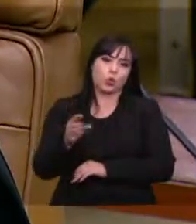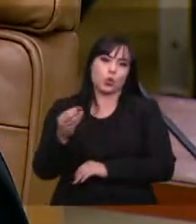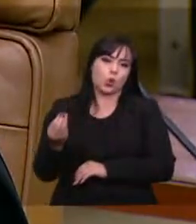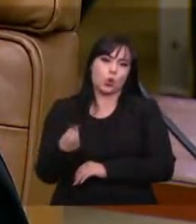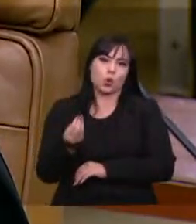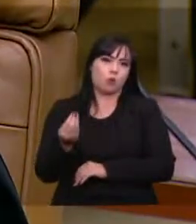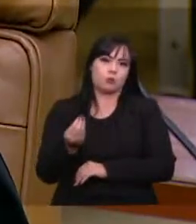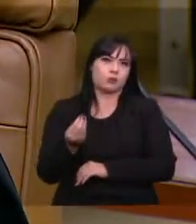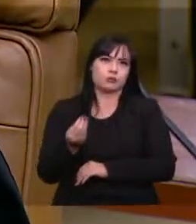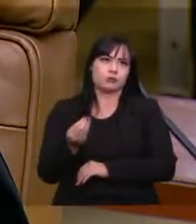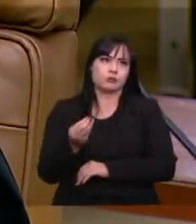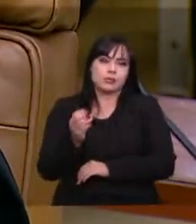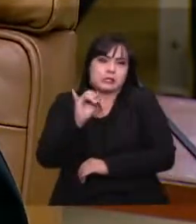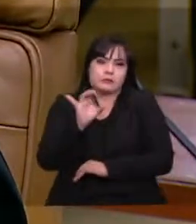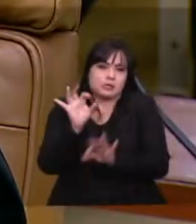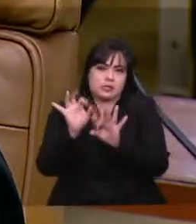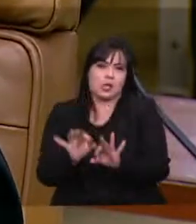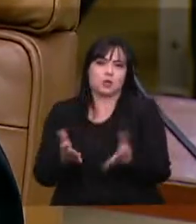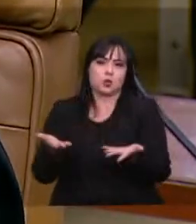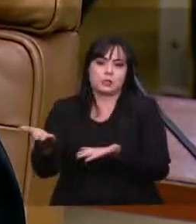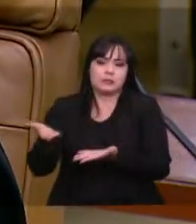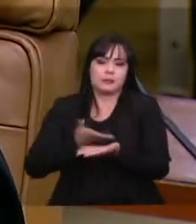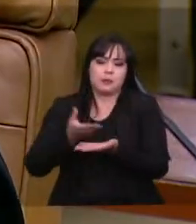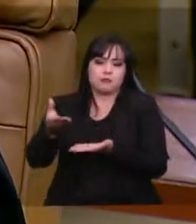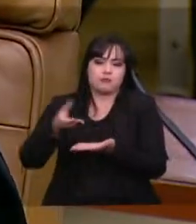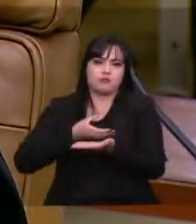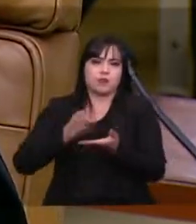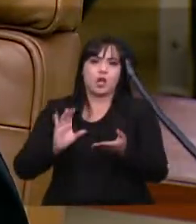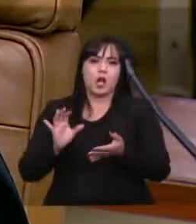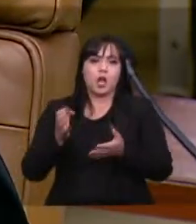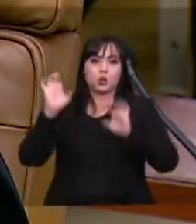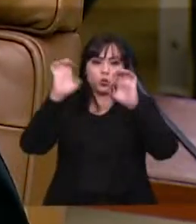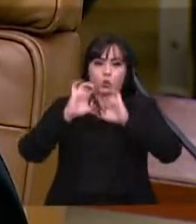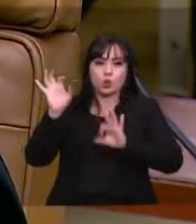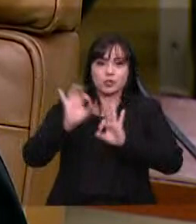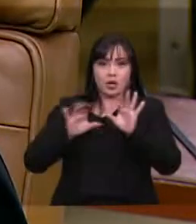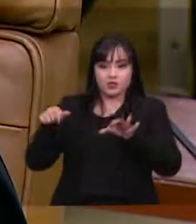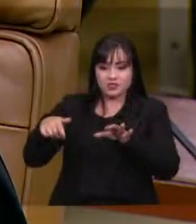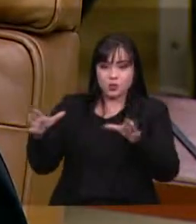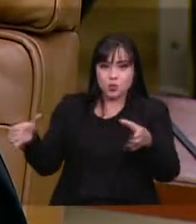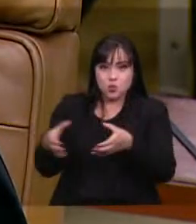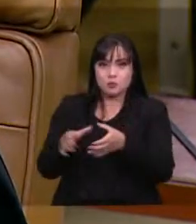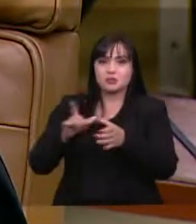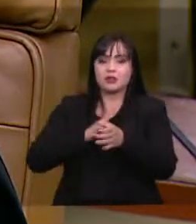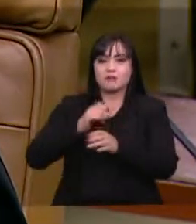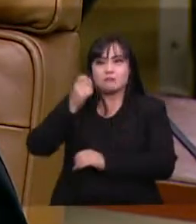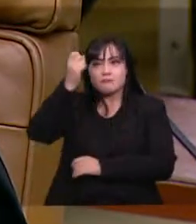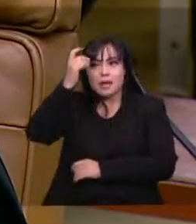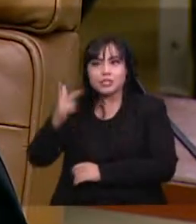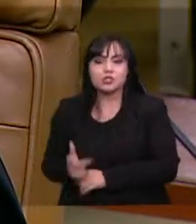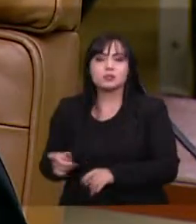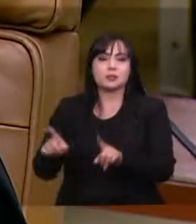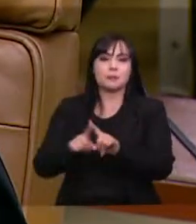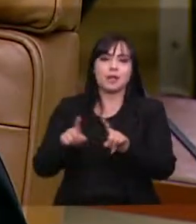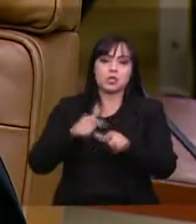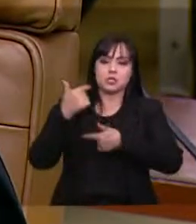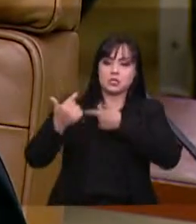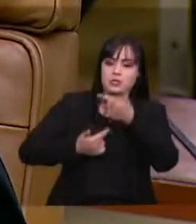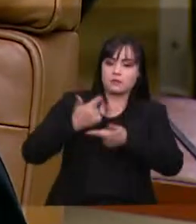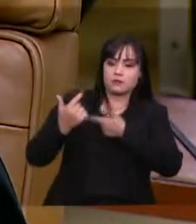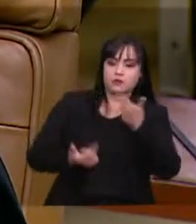se listos fosse a estrutura organizacional do grupo contou ainda com a expertise os serviços